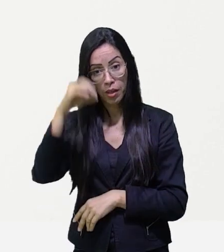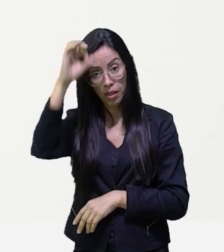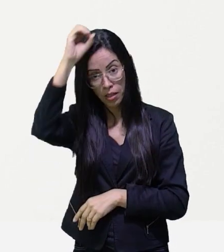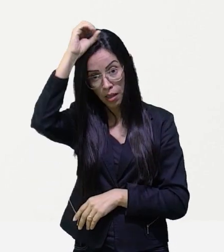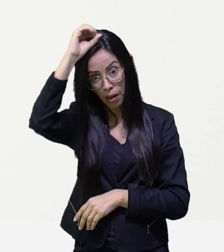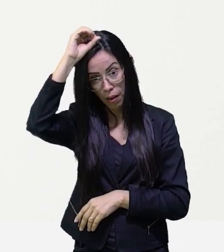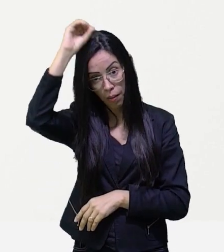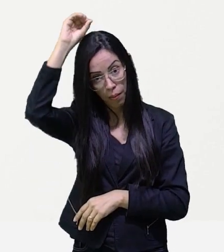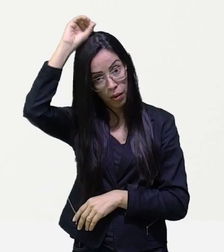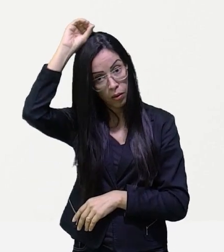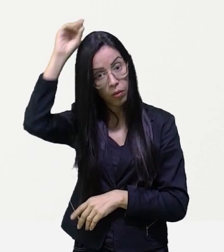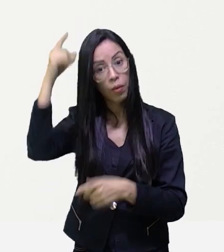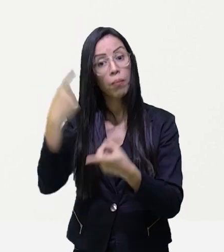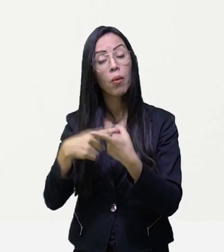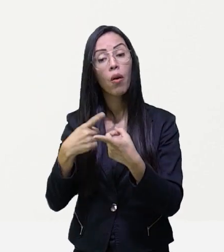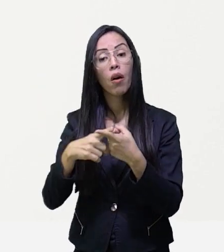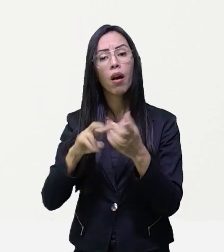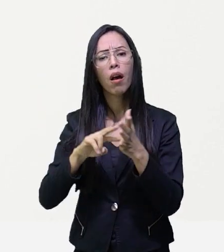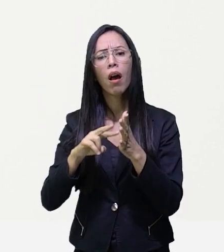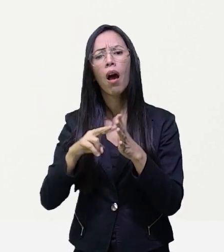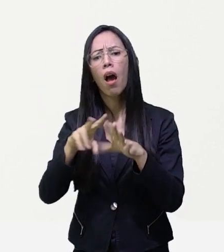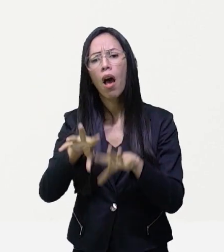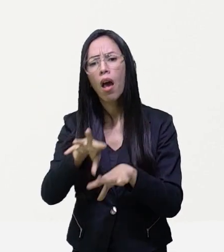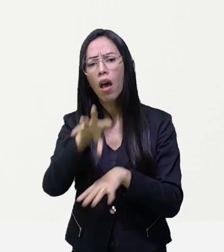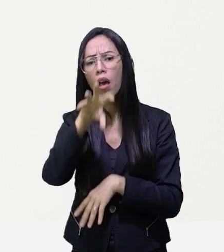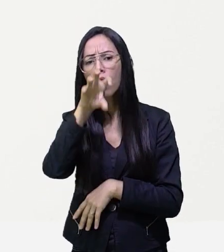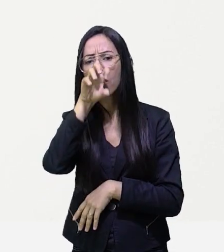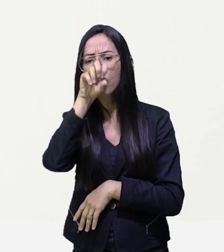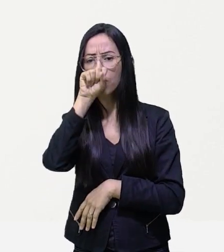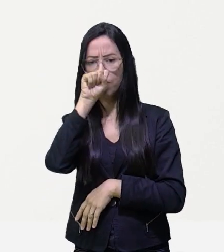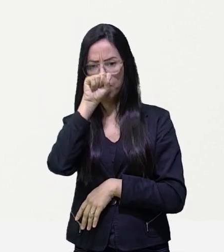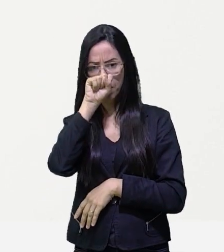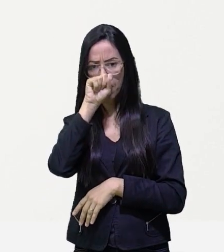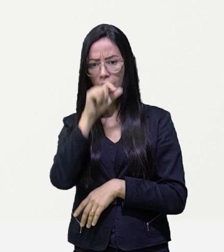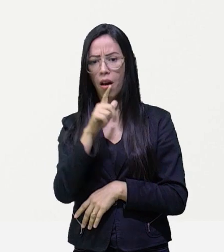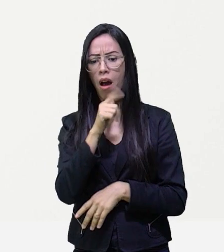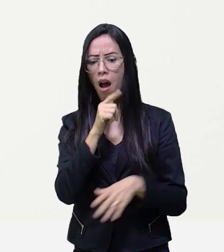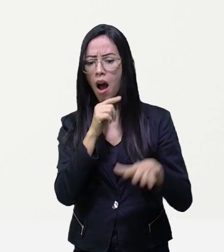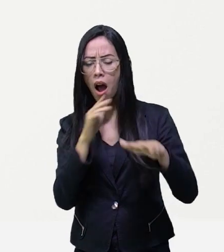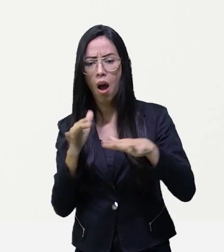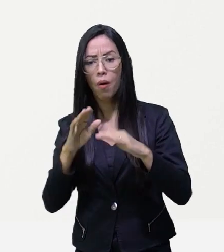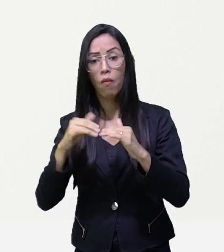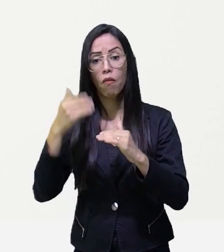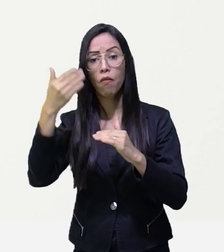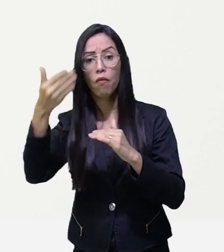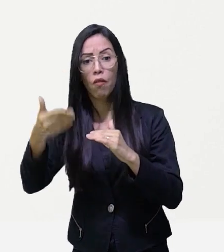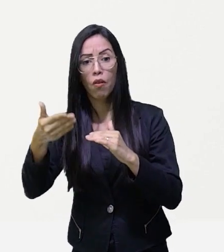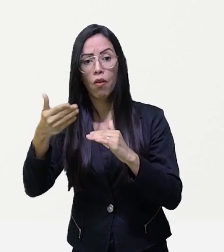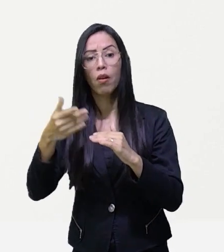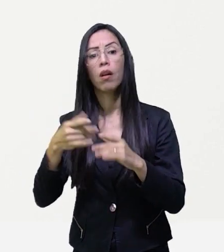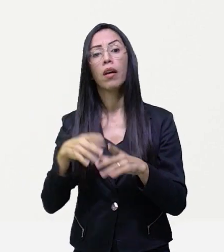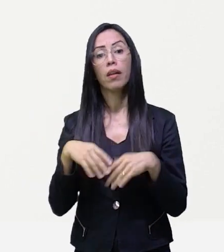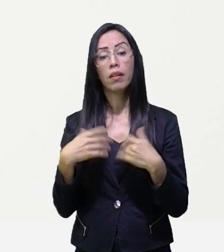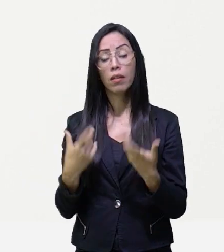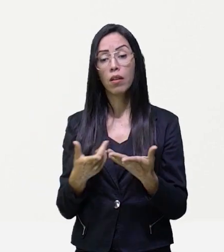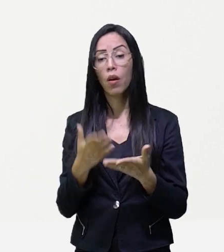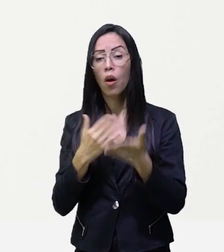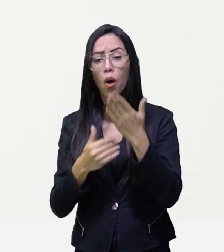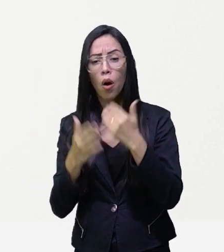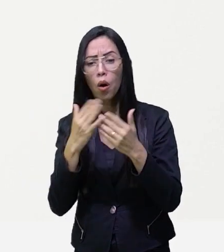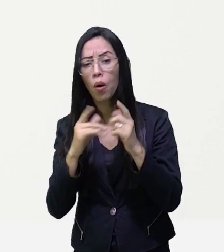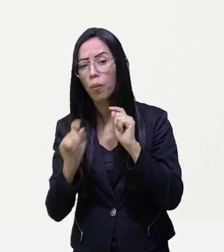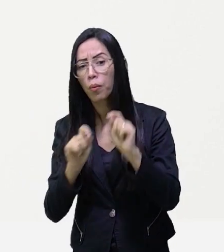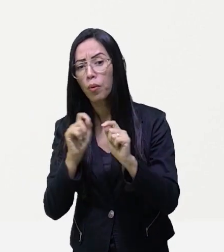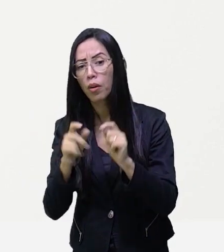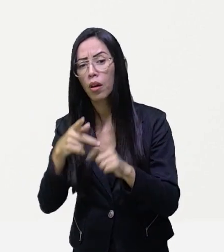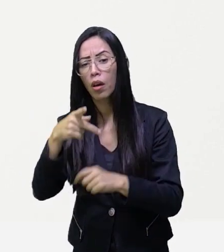para que possam respirar fora da água. O alimento que elas mais consomem é o crio,